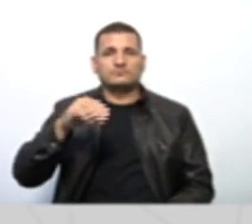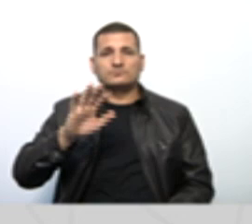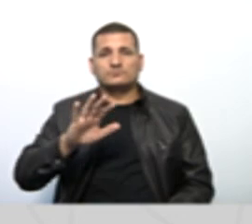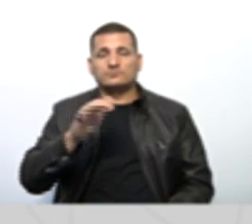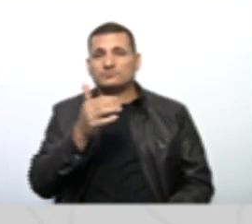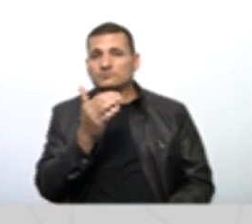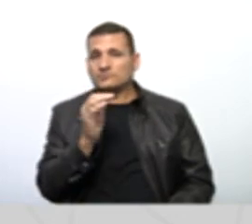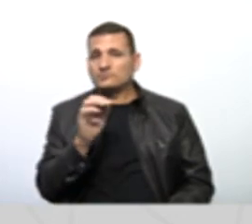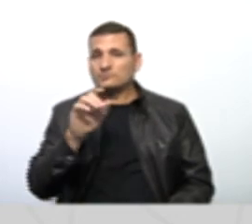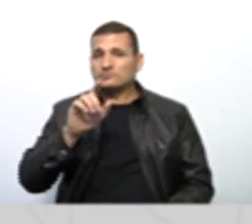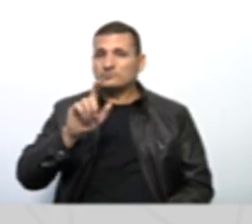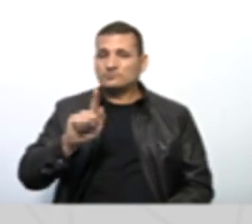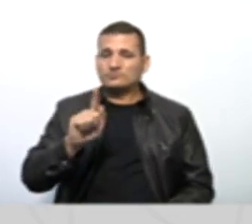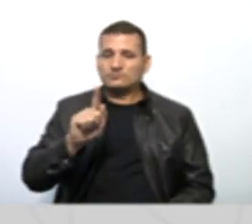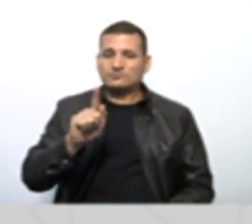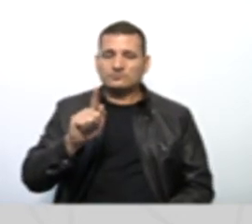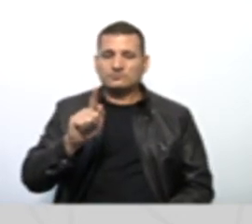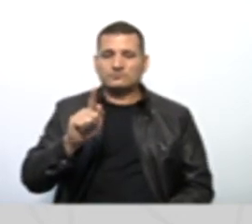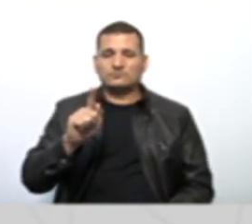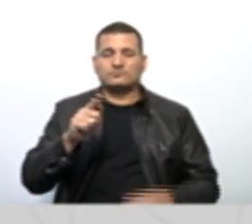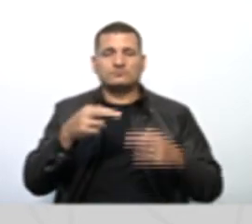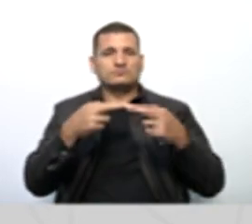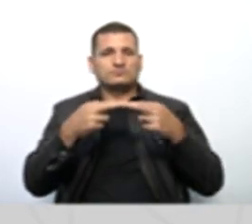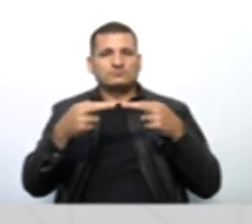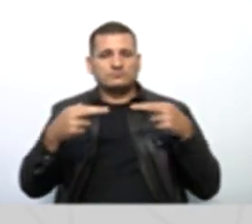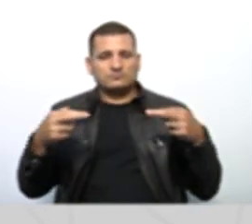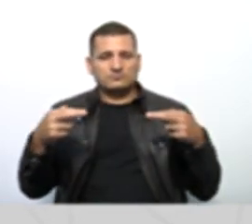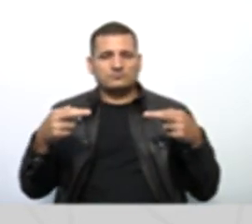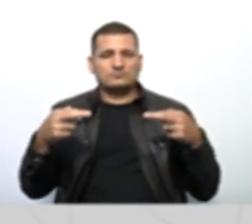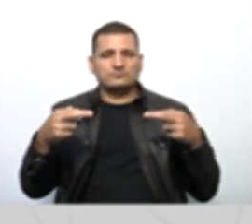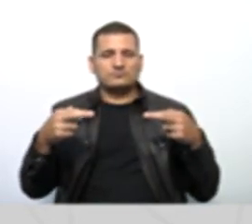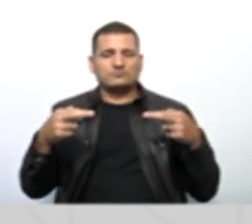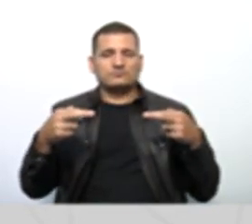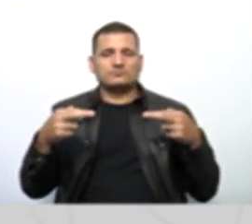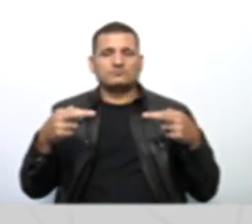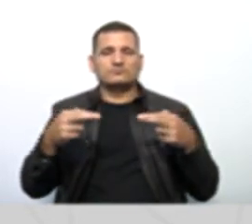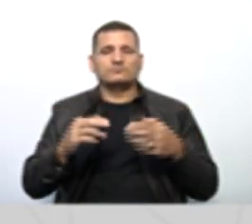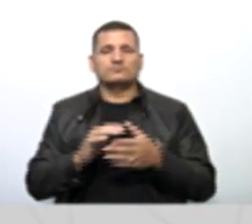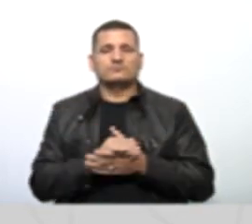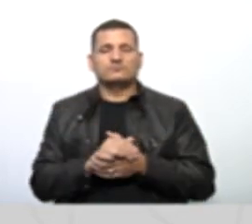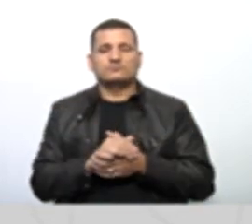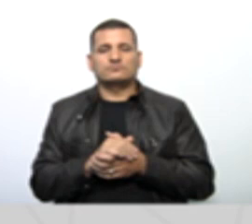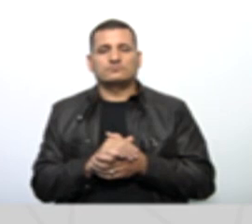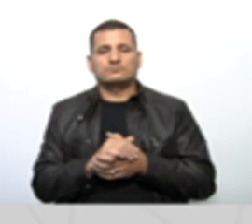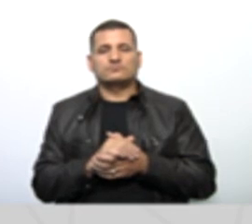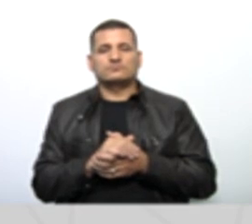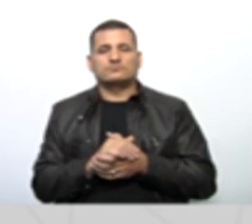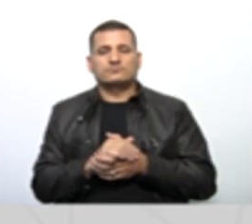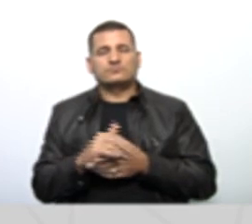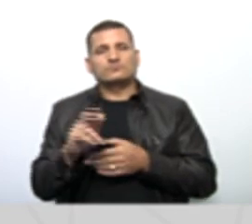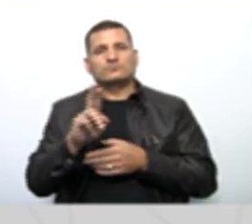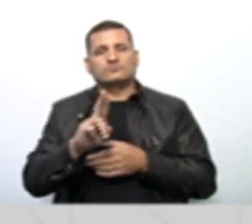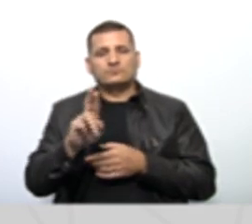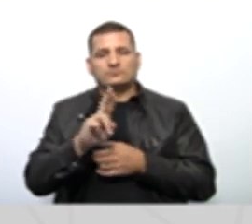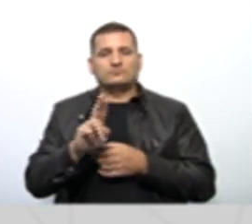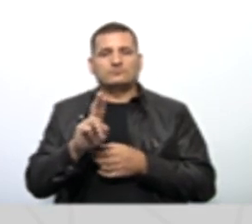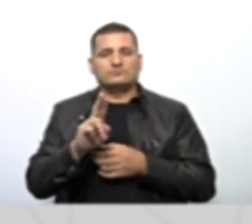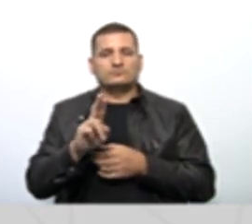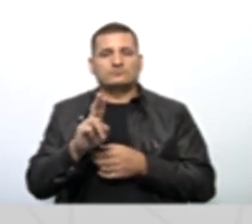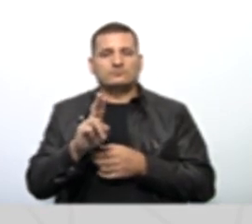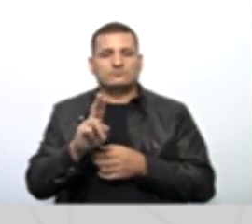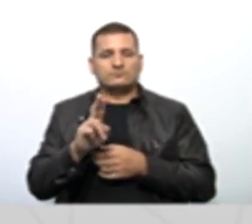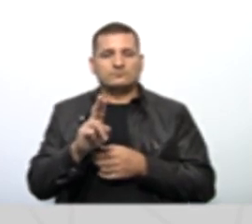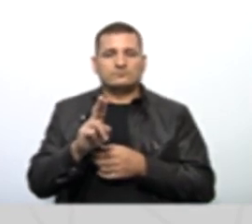dez gps até 10 gigabits ok que nós vimos ali 10 mil megabites por segundo mec nós o que é utilizado categoria onde